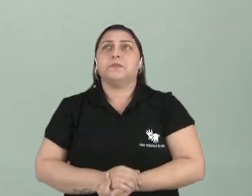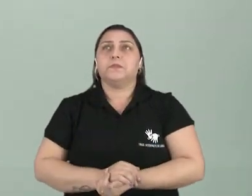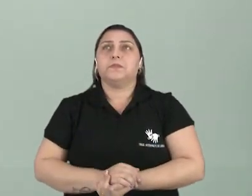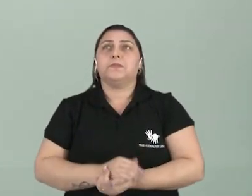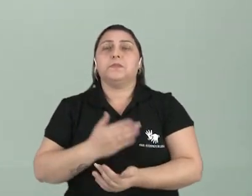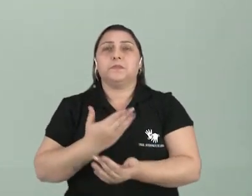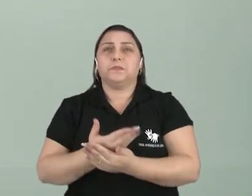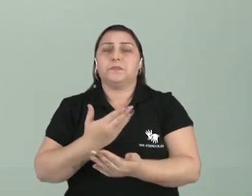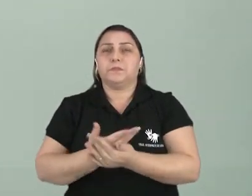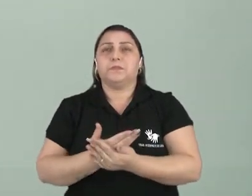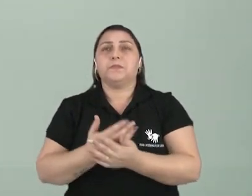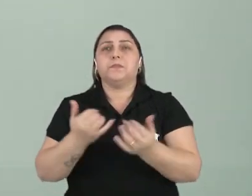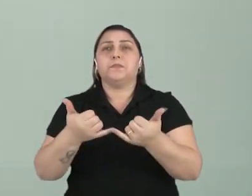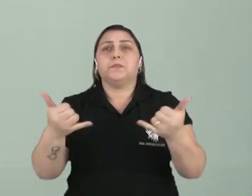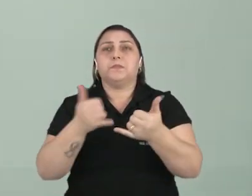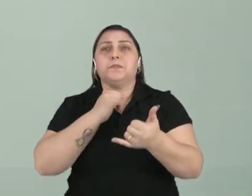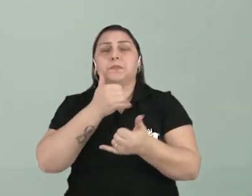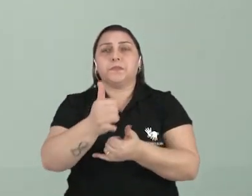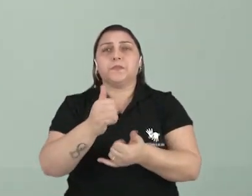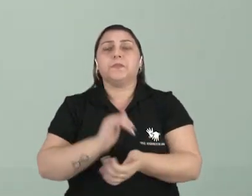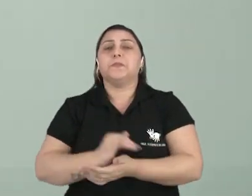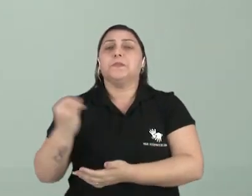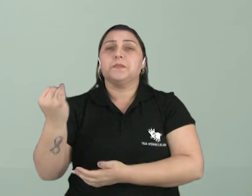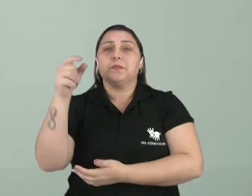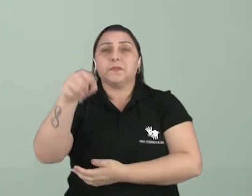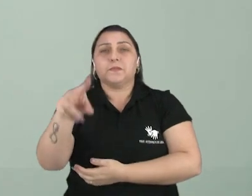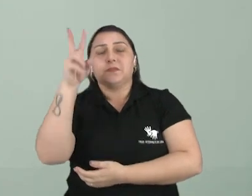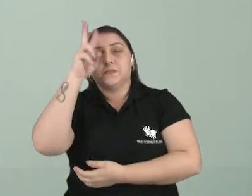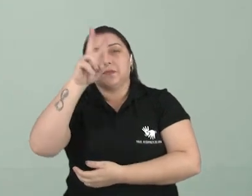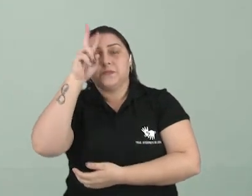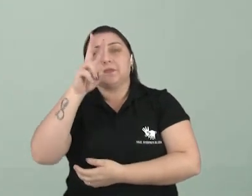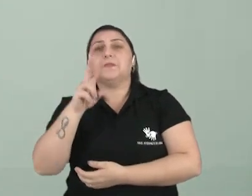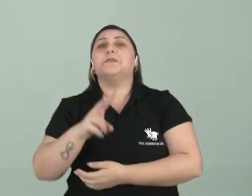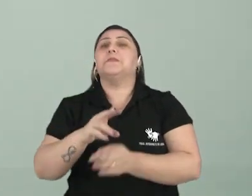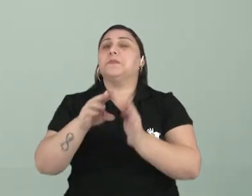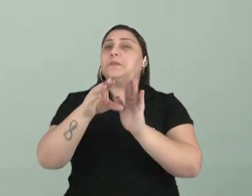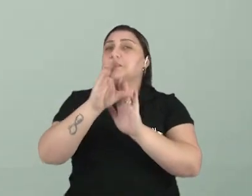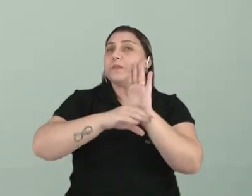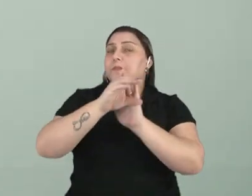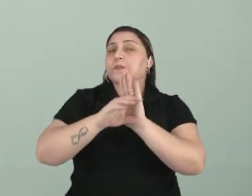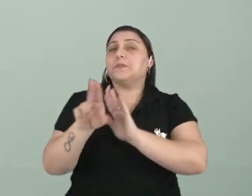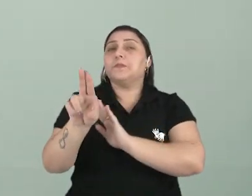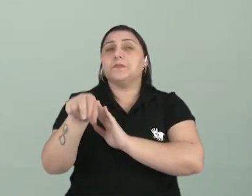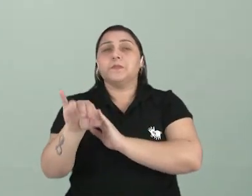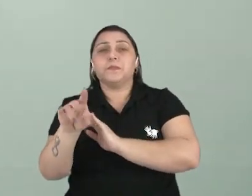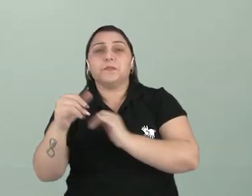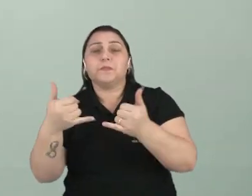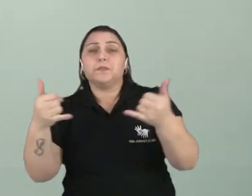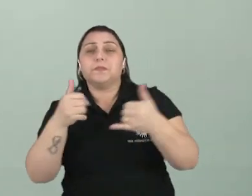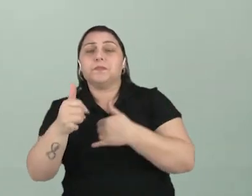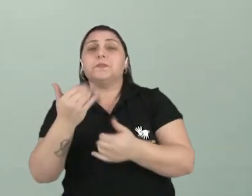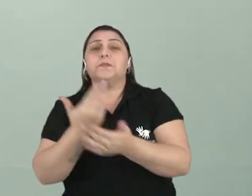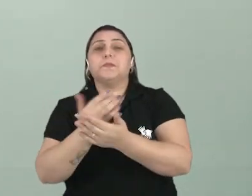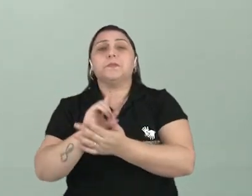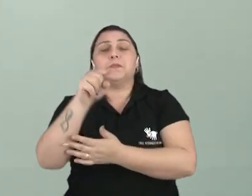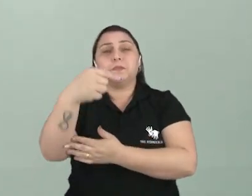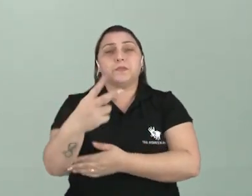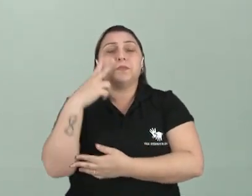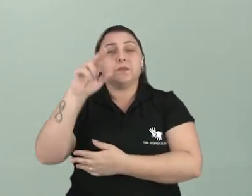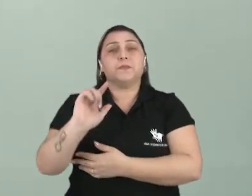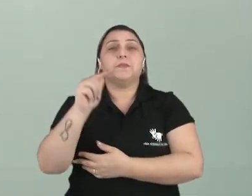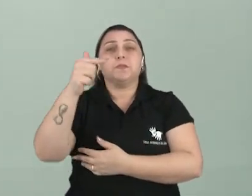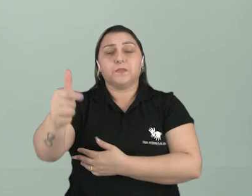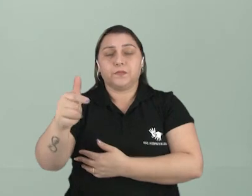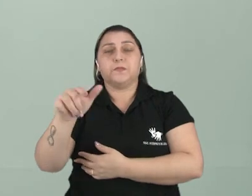A aula de hoje foi sobre corrente elétrica. É importante você lembrar o conceito, né? E a unidade dessa corrente. Nas aulas seguintes, nós vamos ver